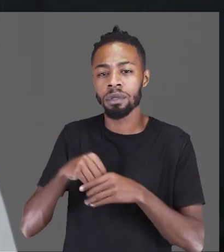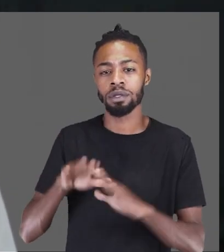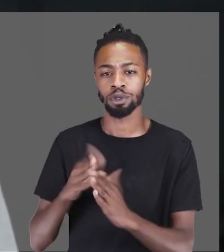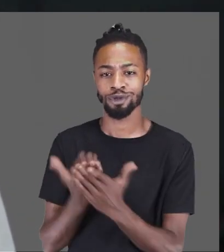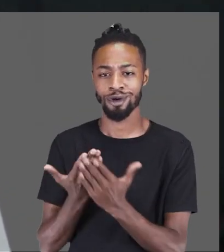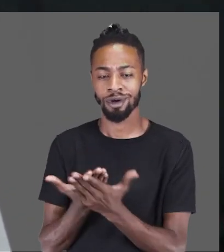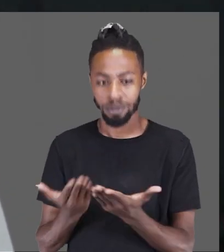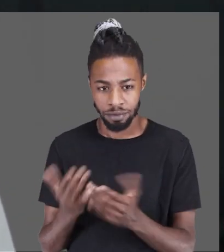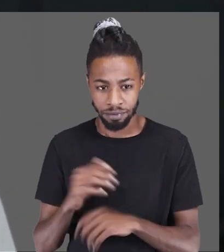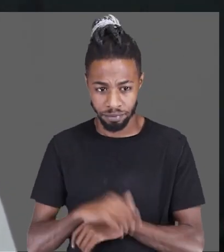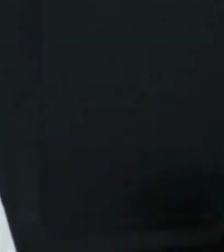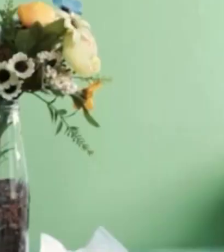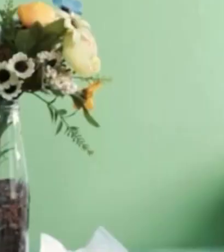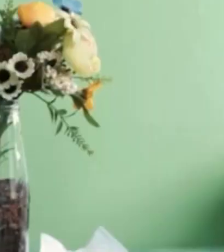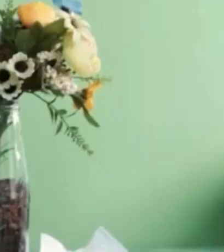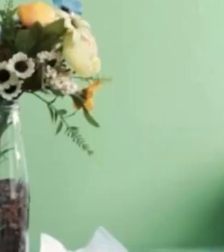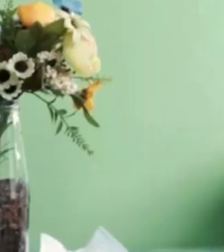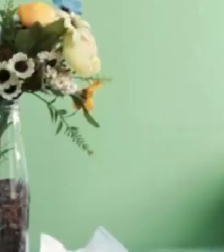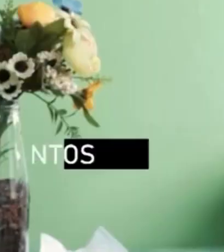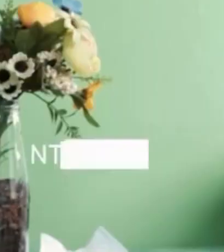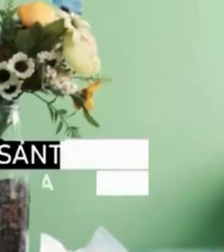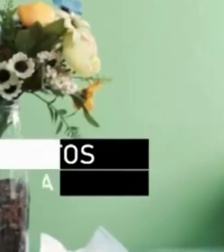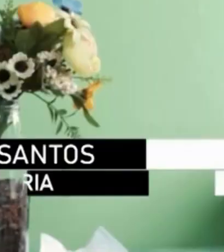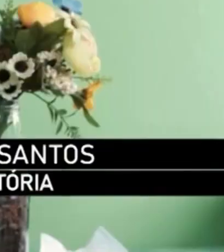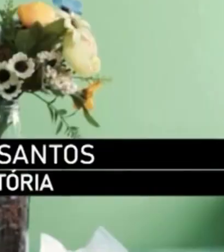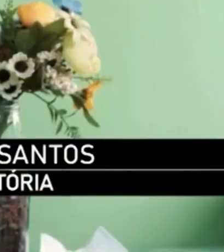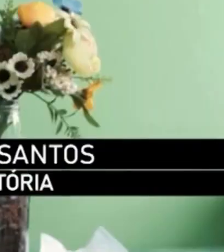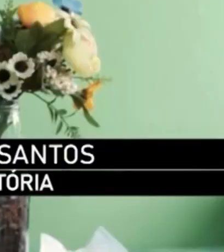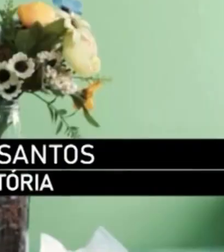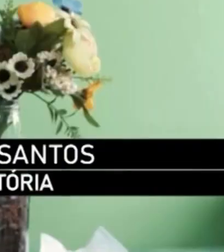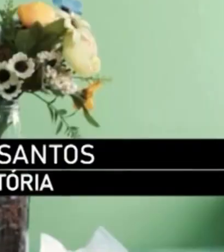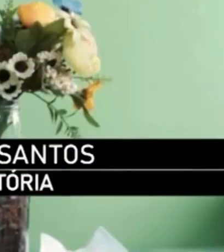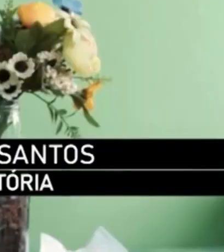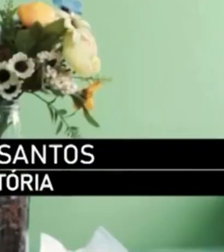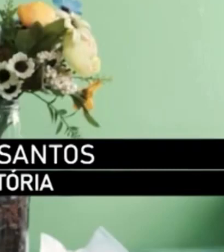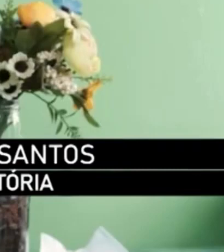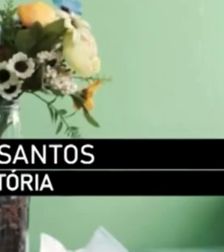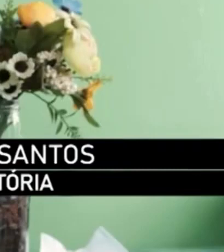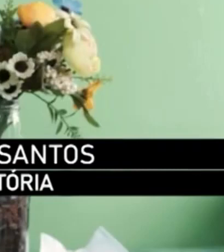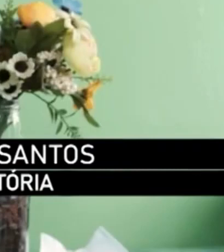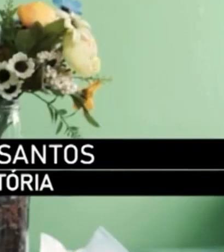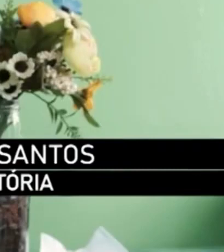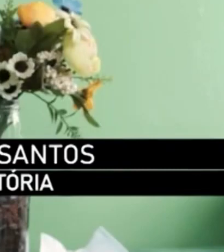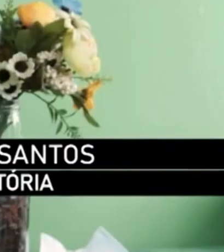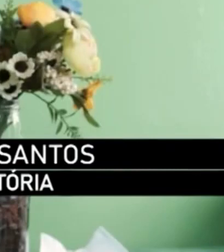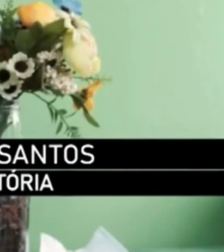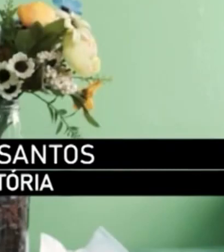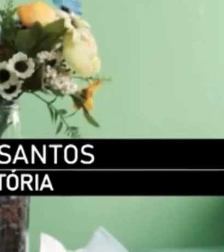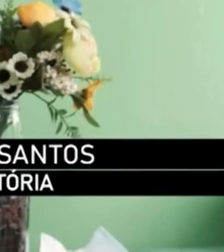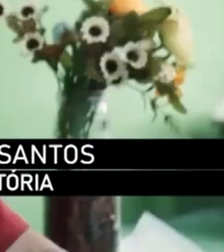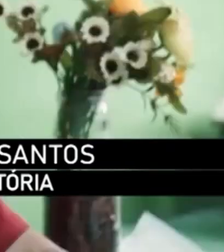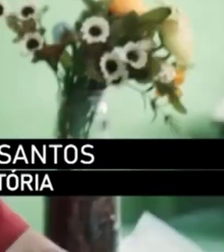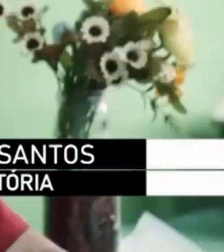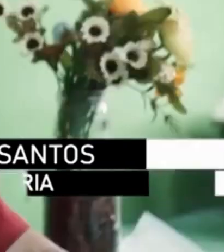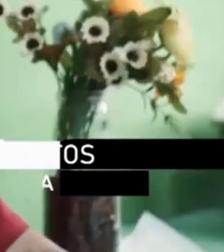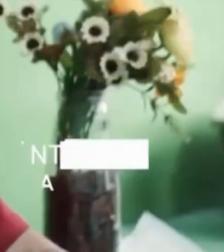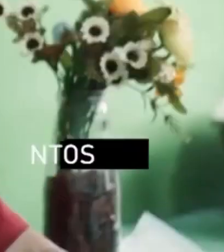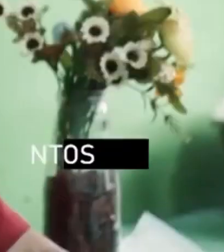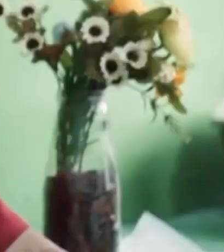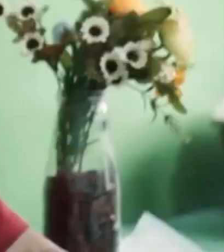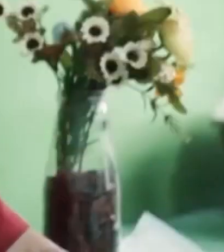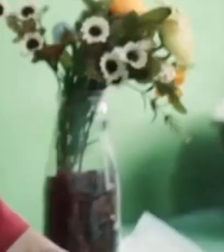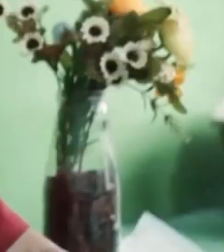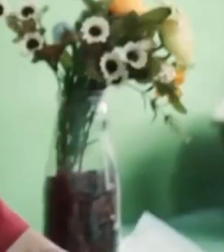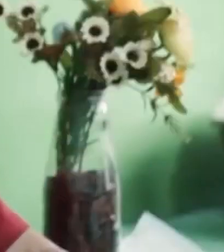ser desenvolvidas em sala de aula. A maioria deles chegam com mais interesse no sexto ano, chegam com mais interesse e